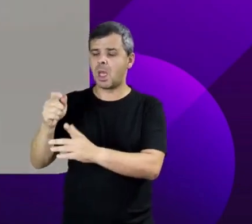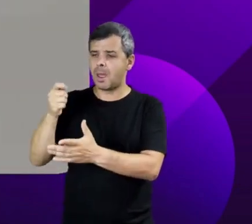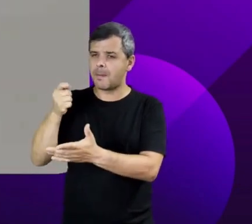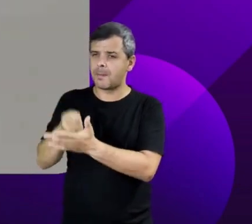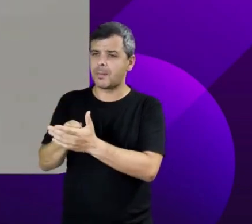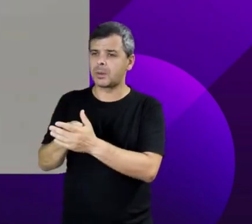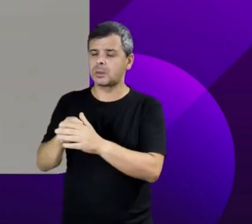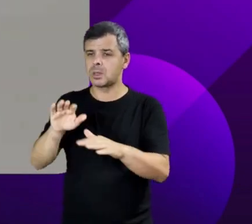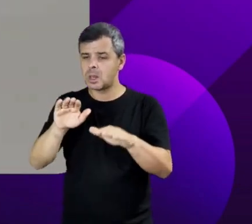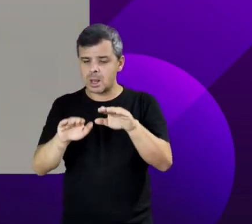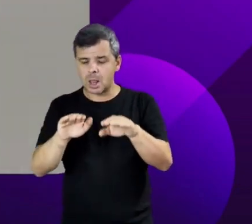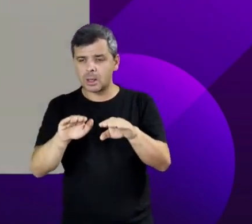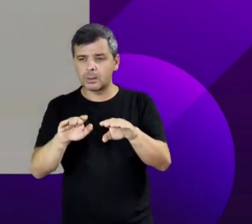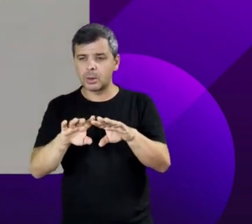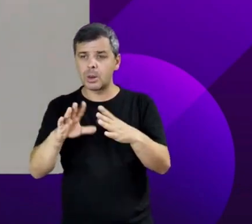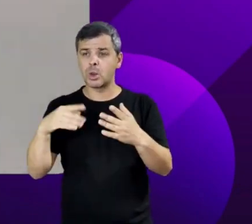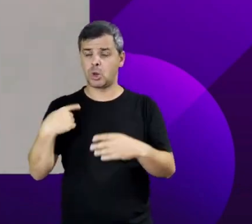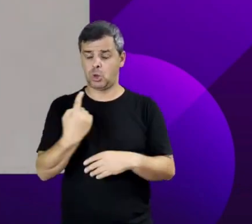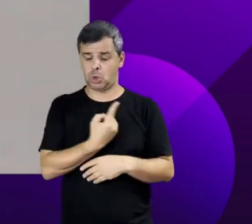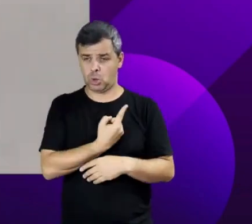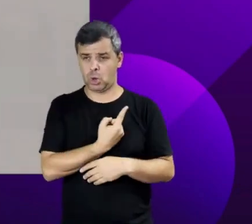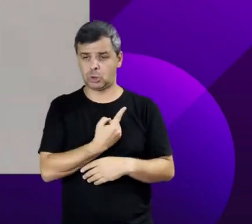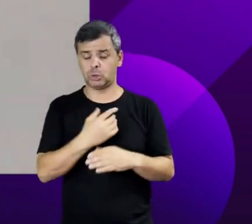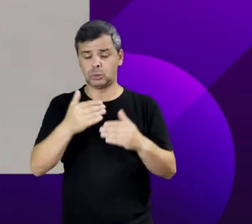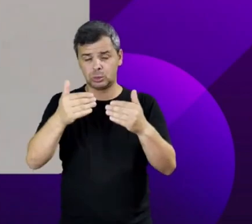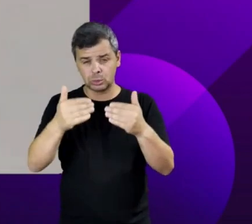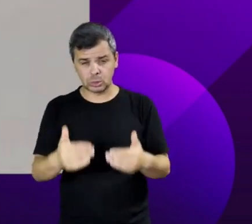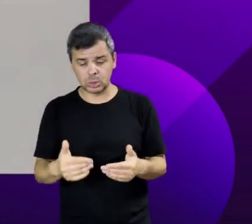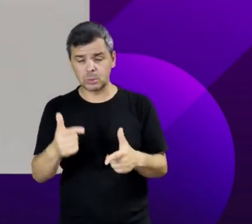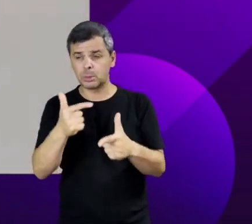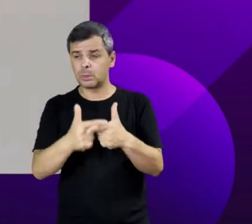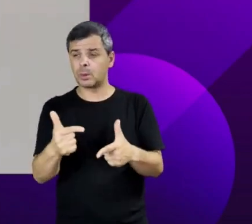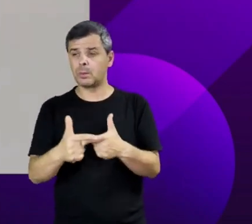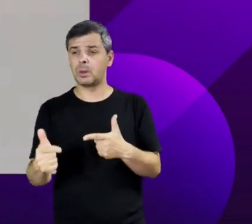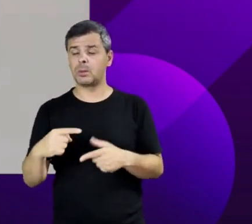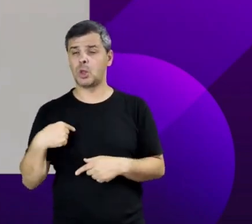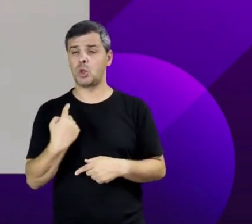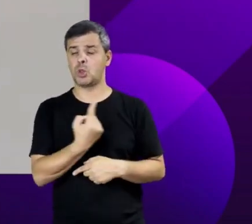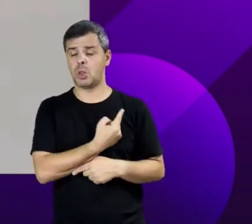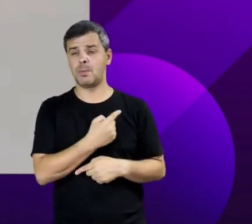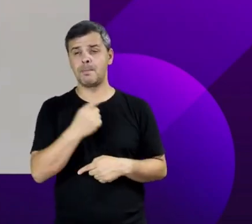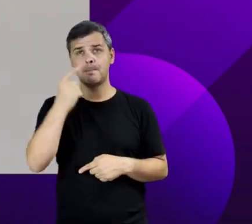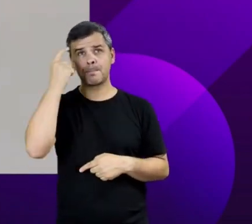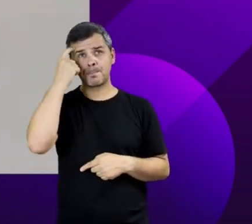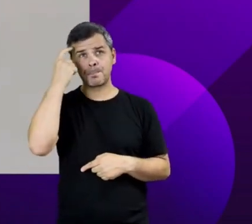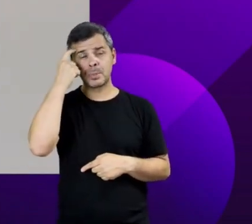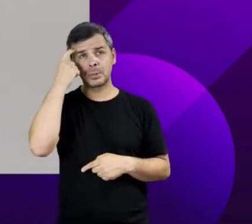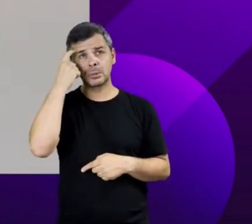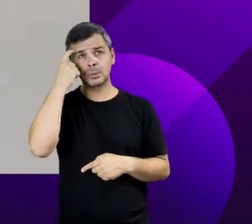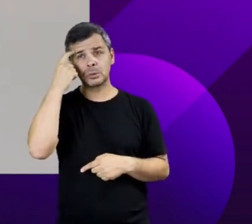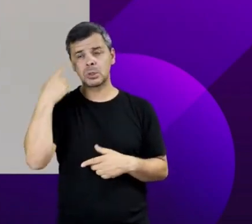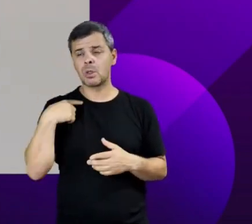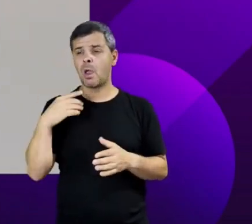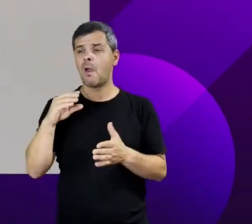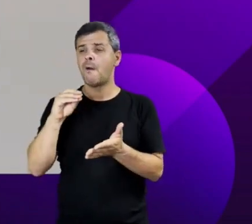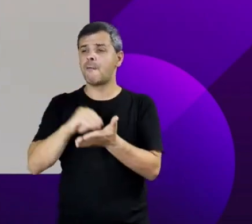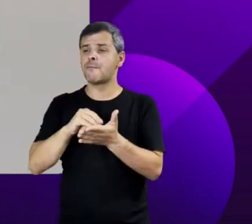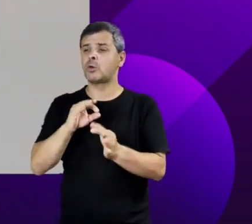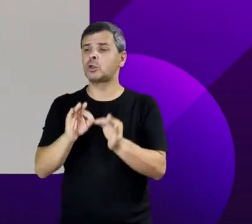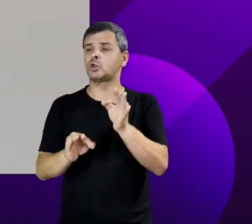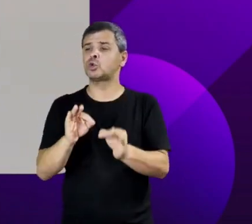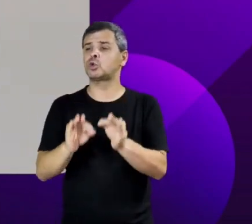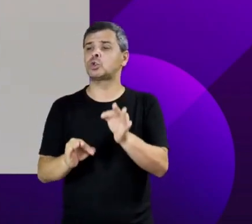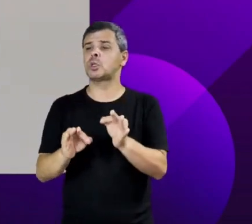deste equilíbrio. Então, quando nós estamos diante dessa situação, nós falamos, então, em injustiça